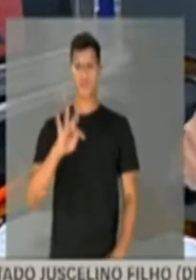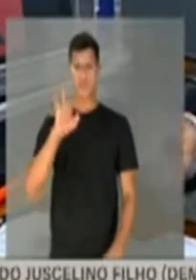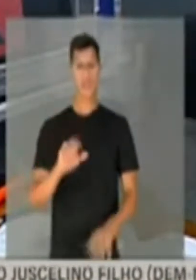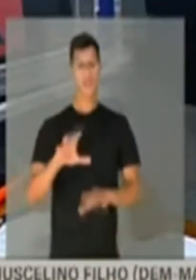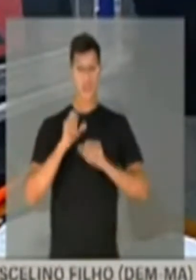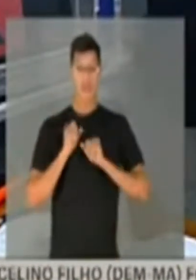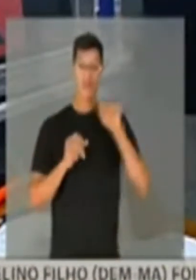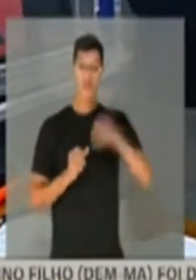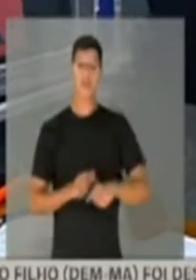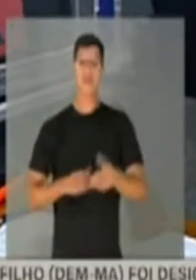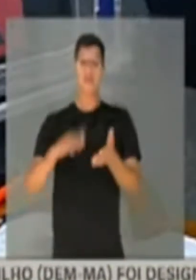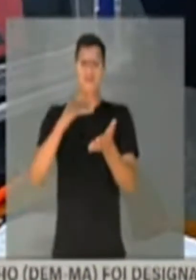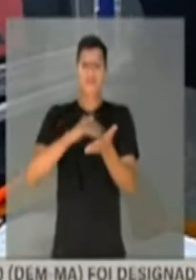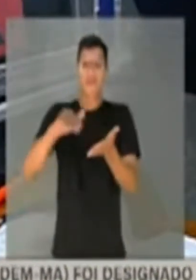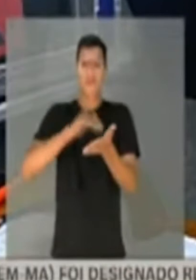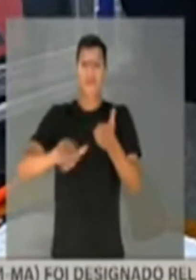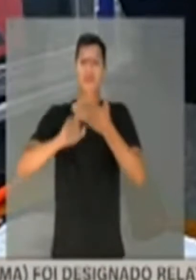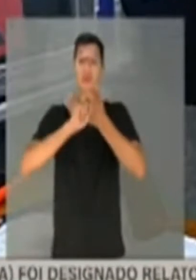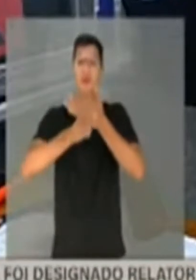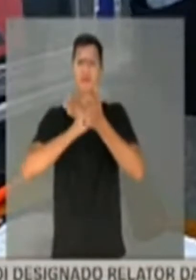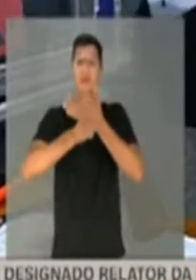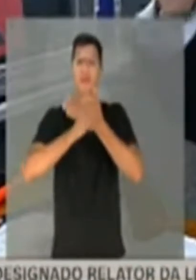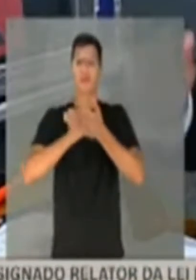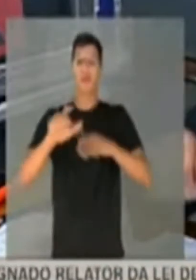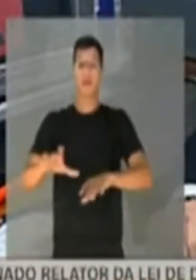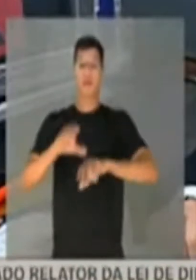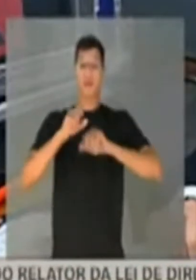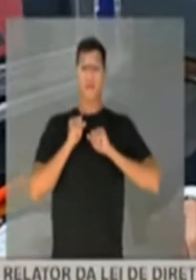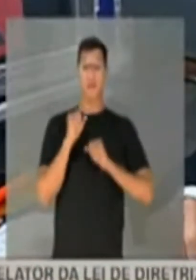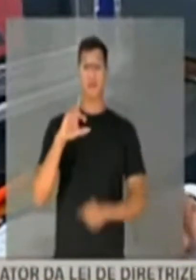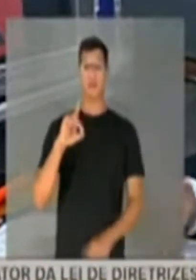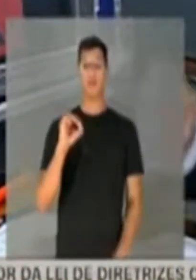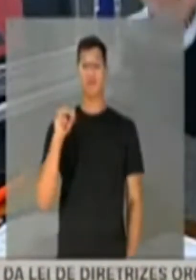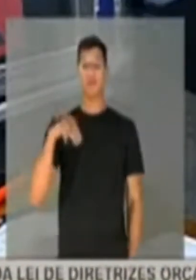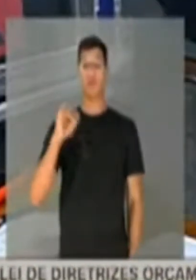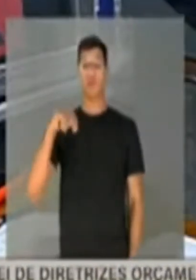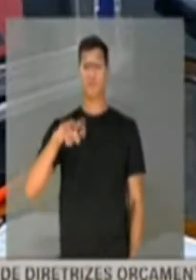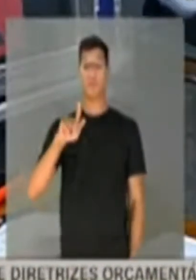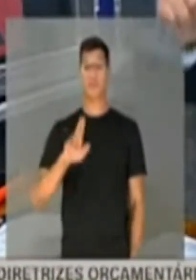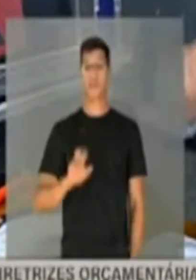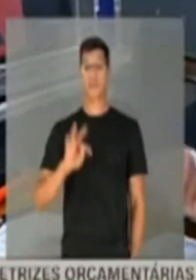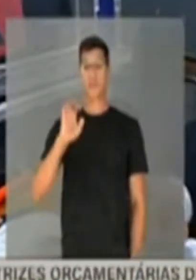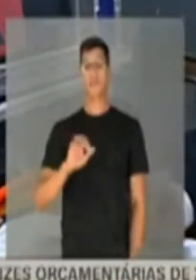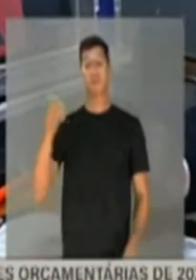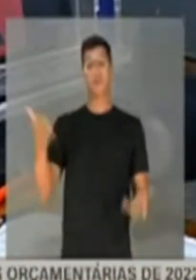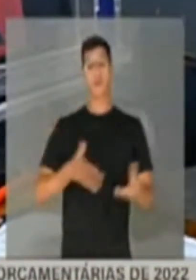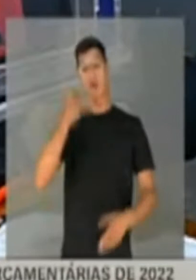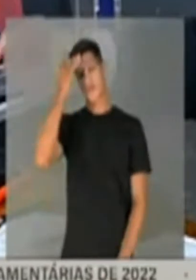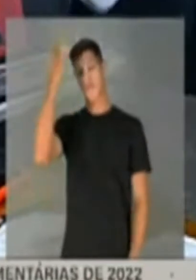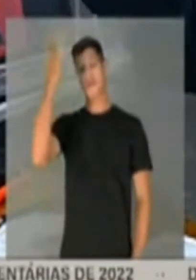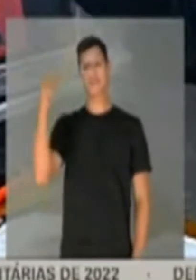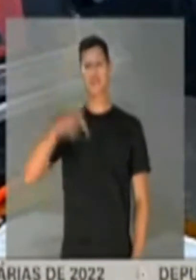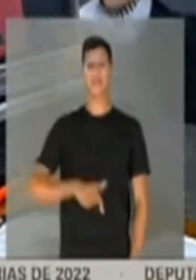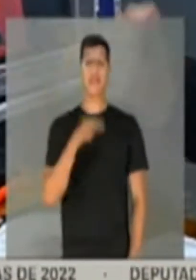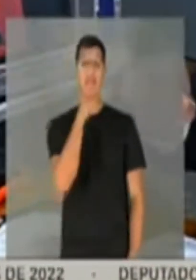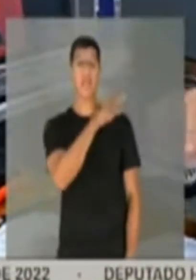Recebeu. O secretário executivo recebeu o Dominguete. Agora é fácil vir aqui dizer: aquilo